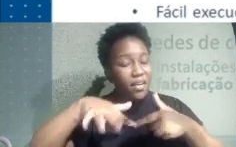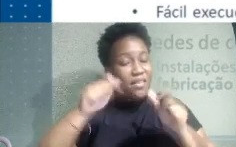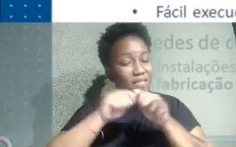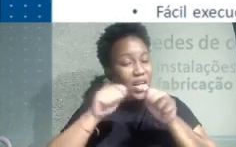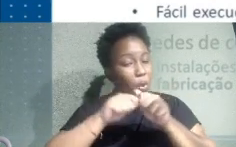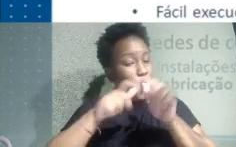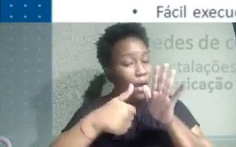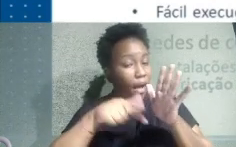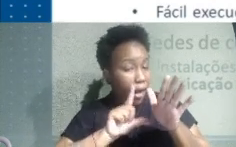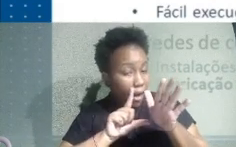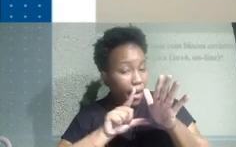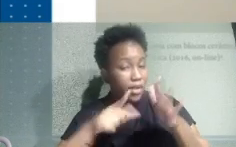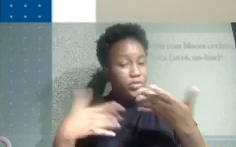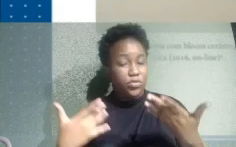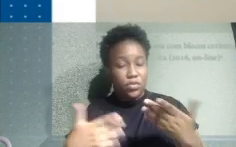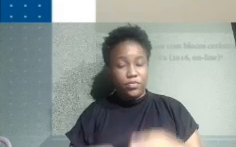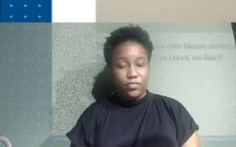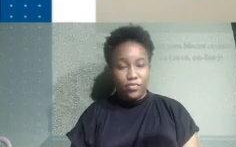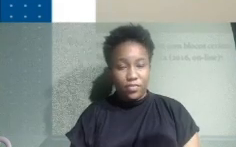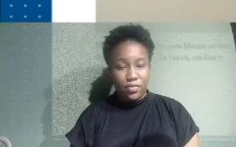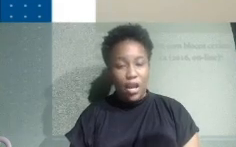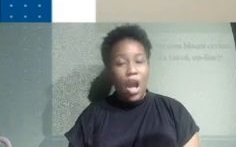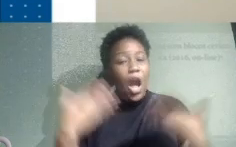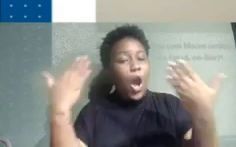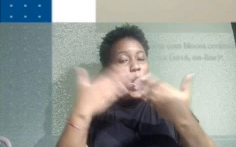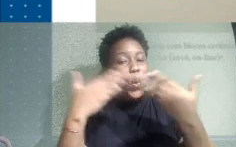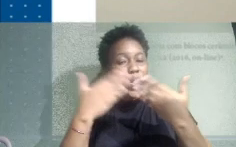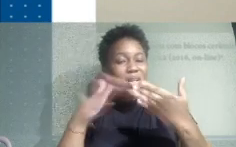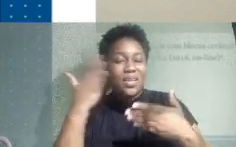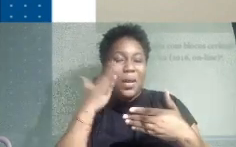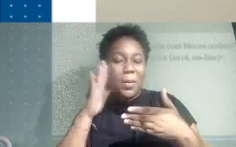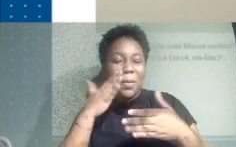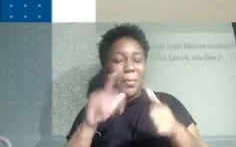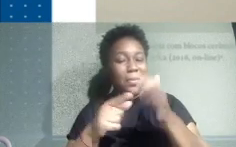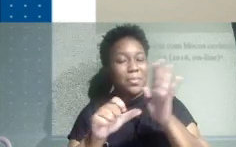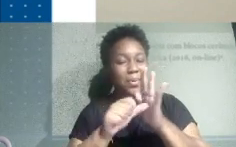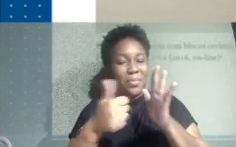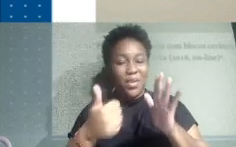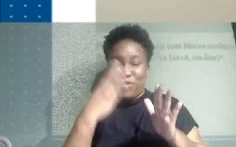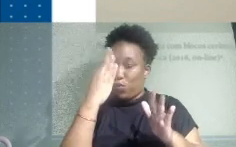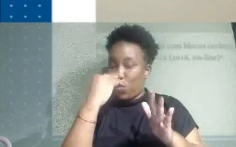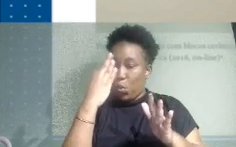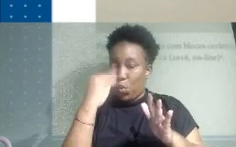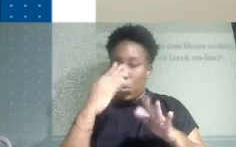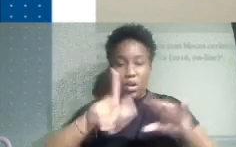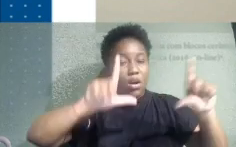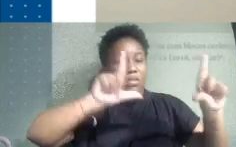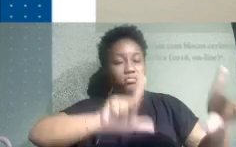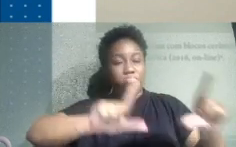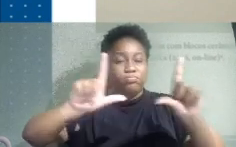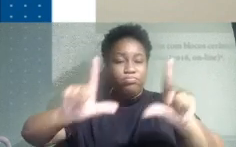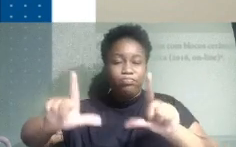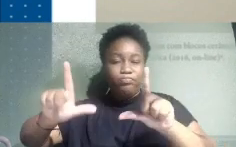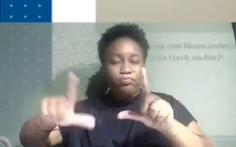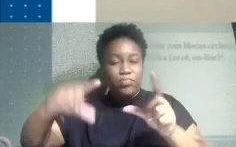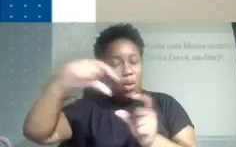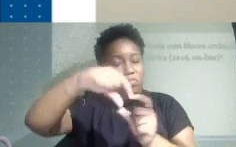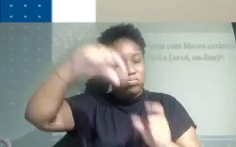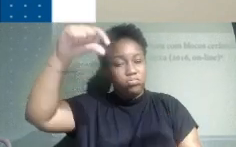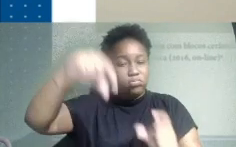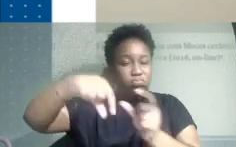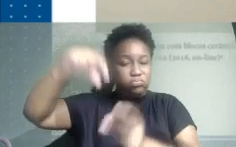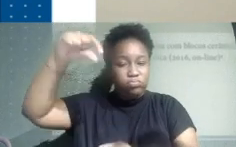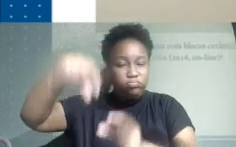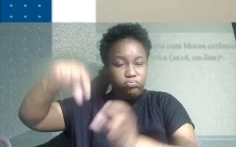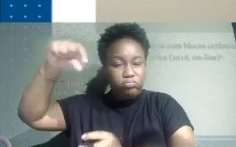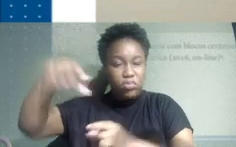não é feito no canteiro. Vamos entender então. Primeira imagem aqui, ó, alvenaria com blocos cerâmicos, instalações de eletrodutos e caixa de passagem. Então